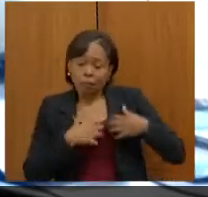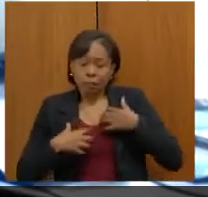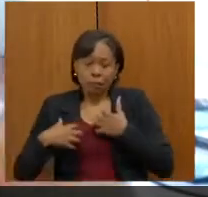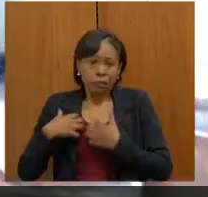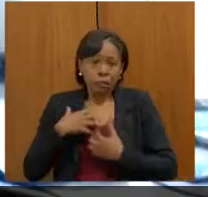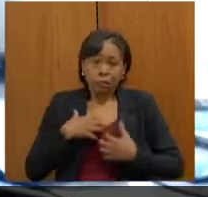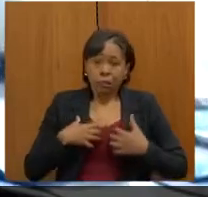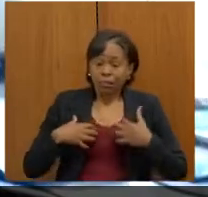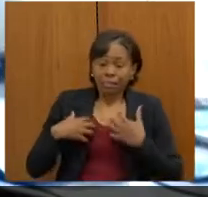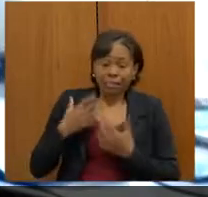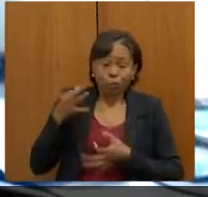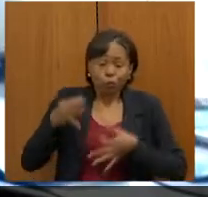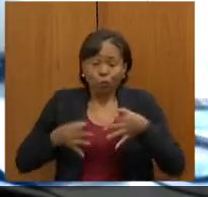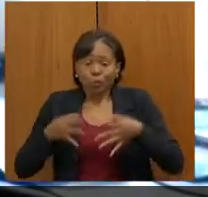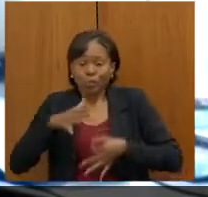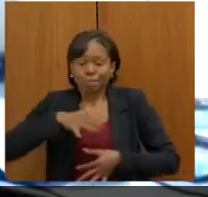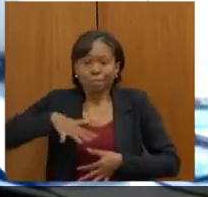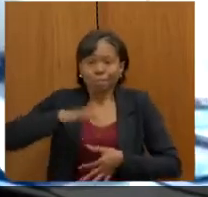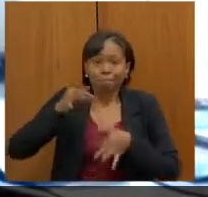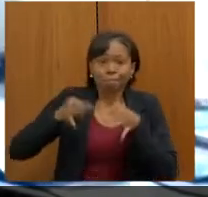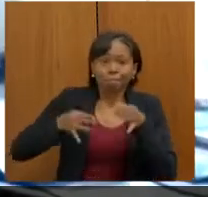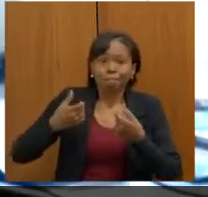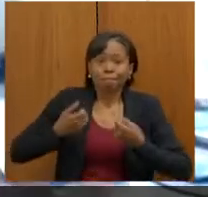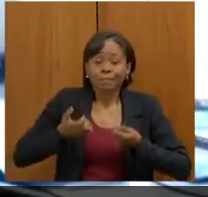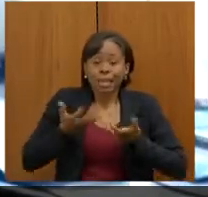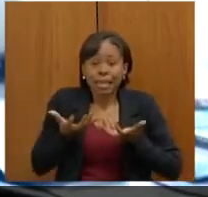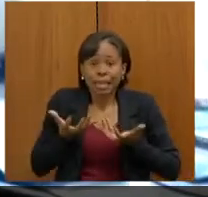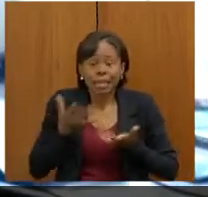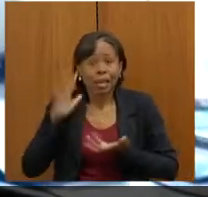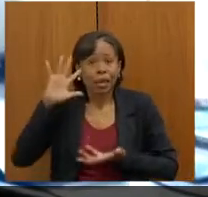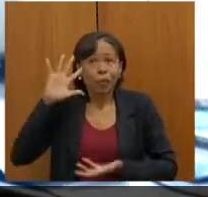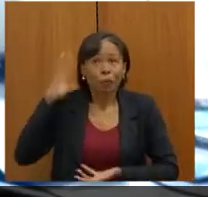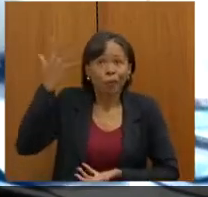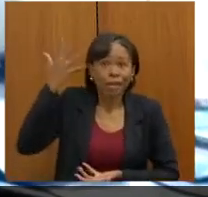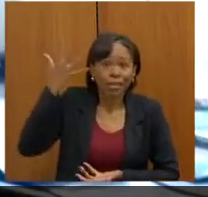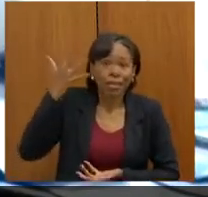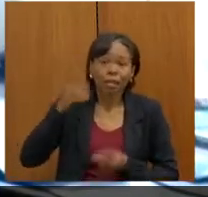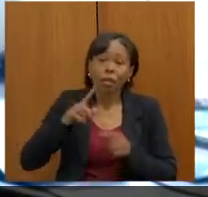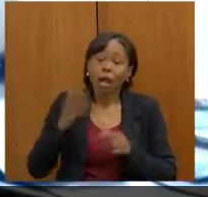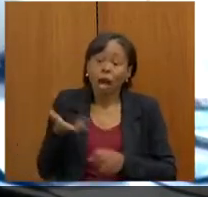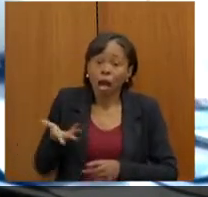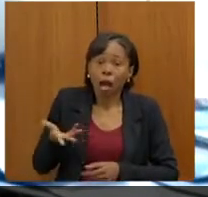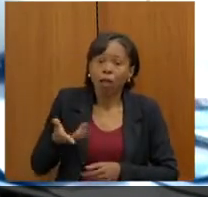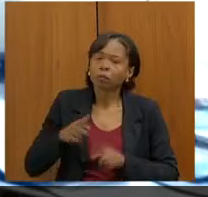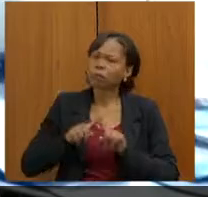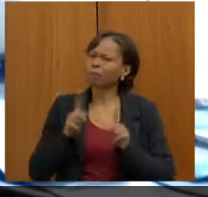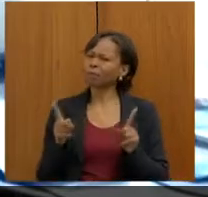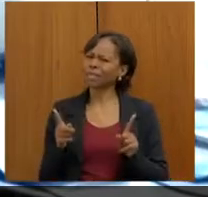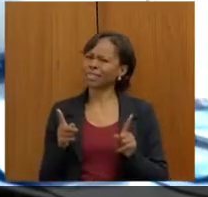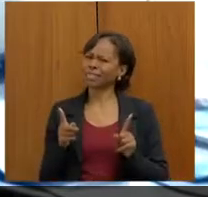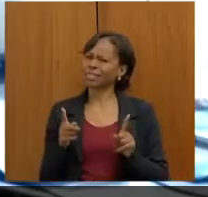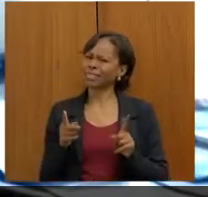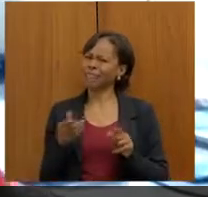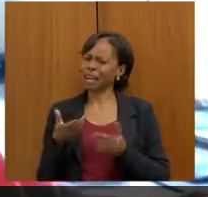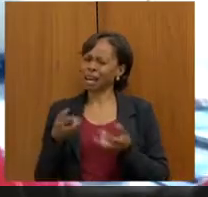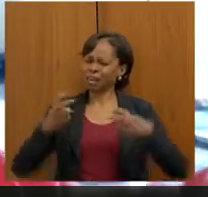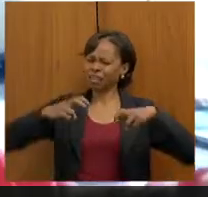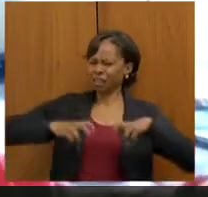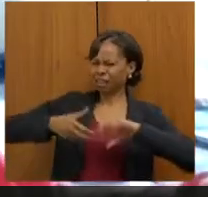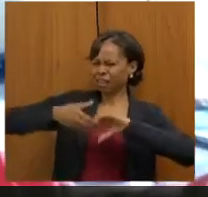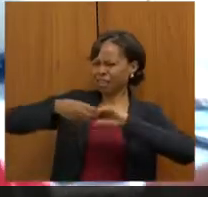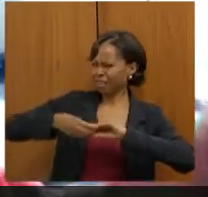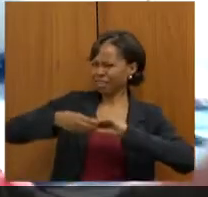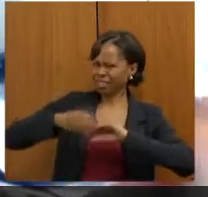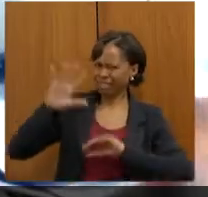no próprio sistema que quer resolver o problema da maneira mais pele possível mas essa não é uma solução pelo menos